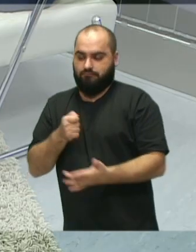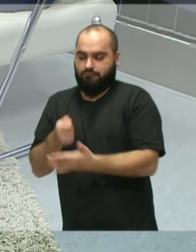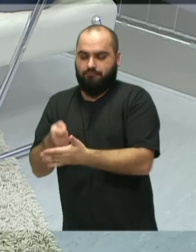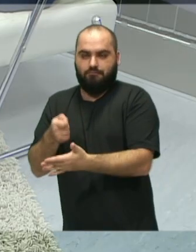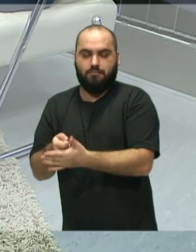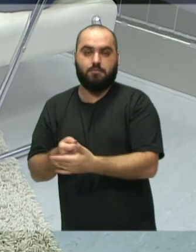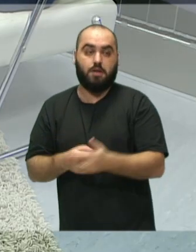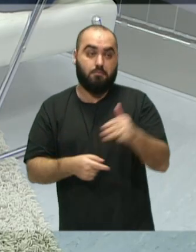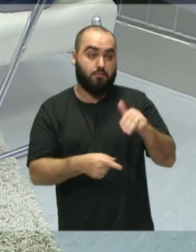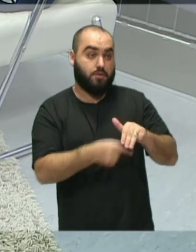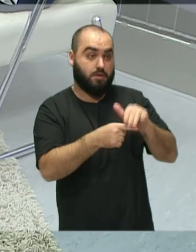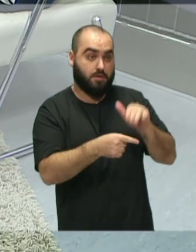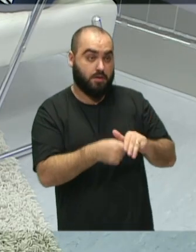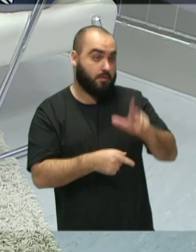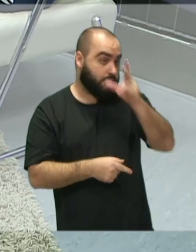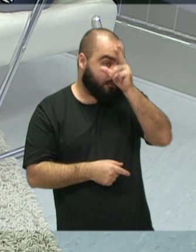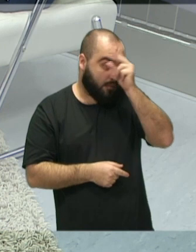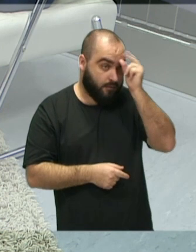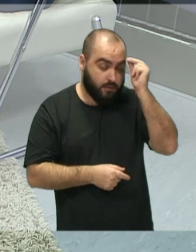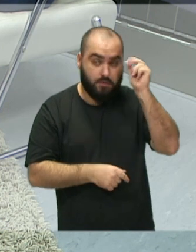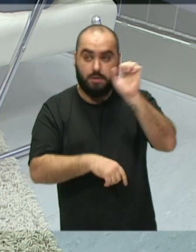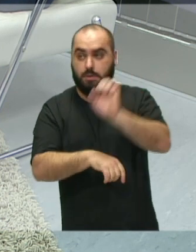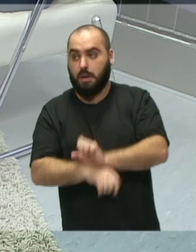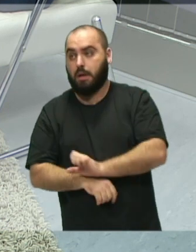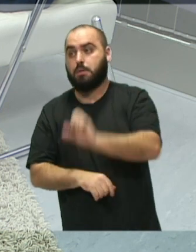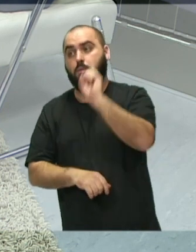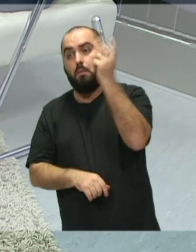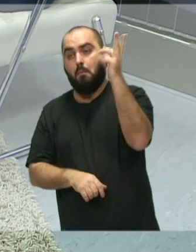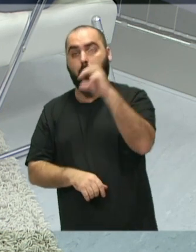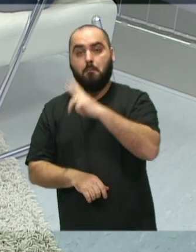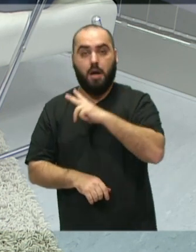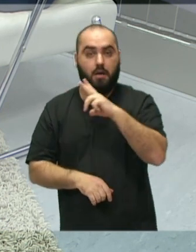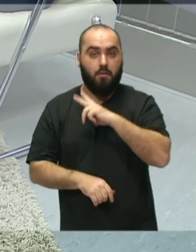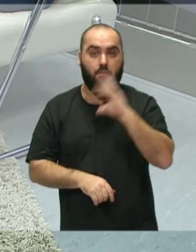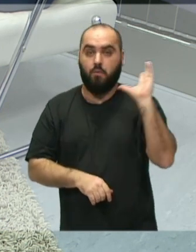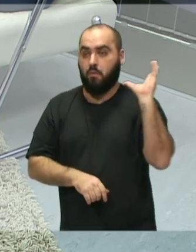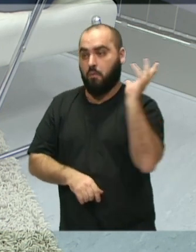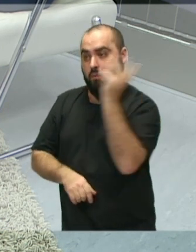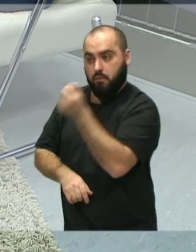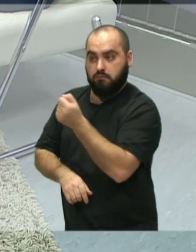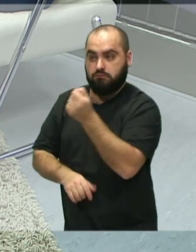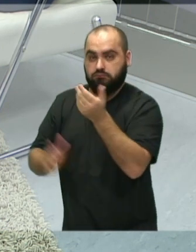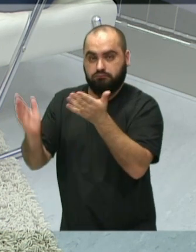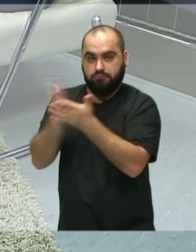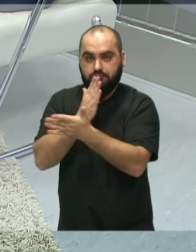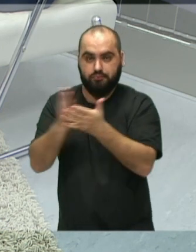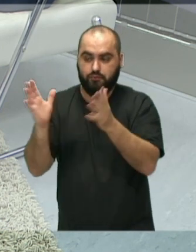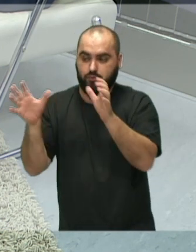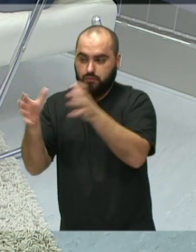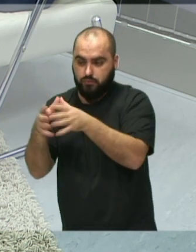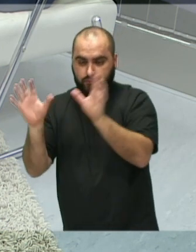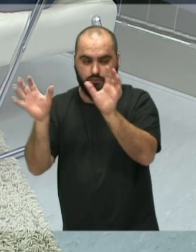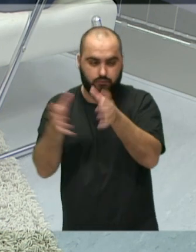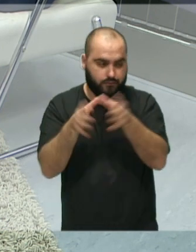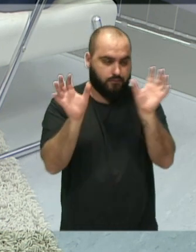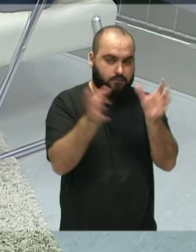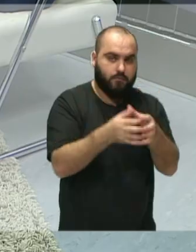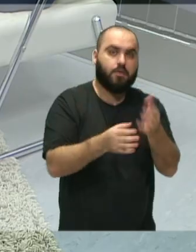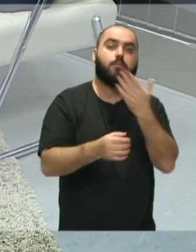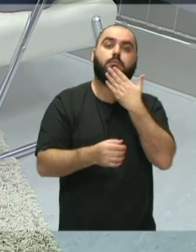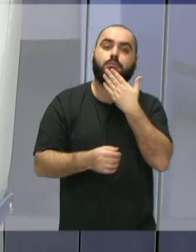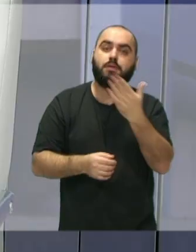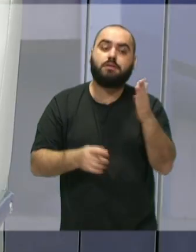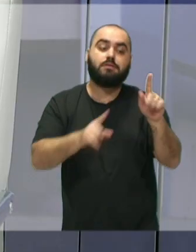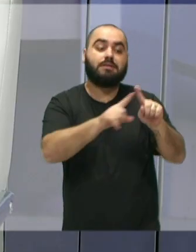da colégio, da prefeitura, do estado ou mesmo particular, separou por categorias. E estamos pedindo que, por